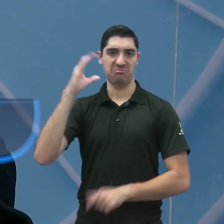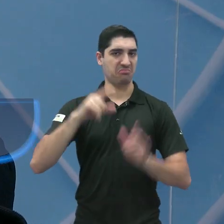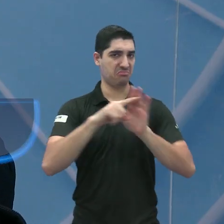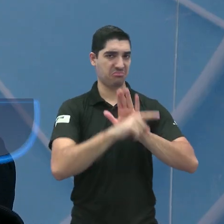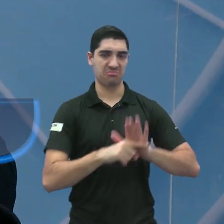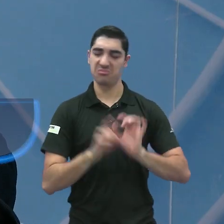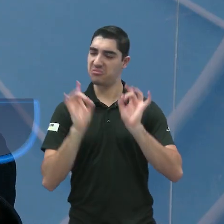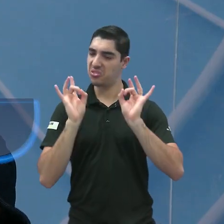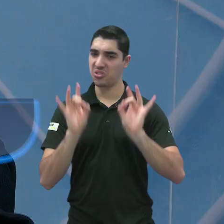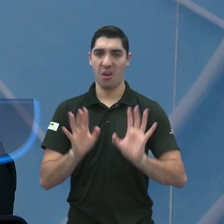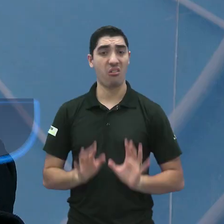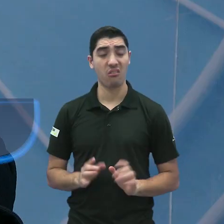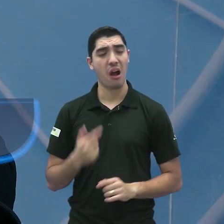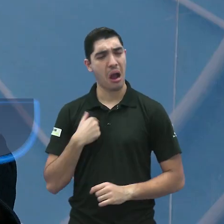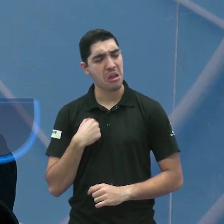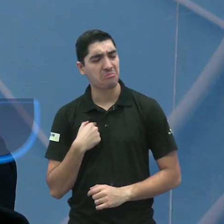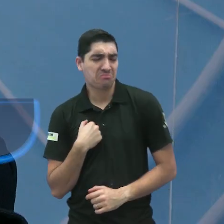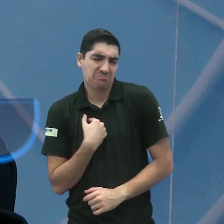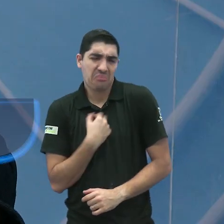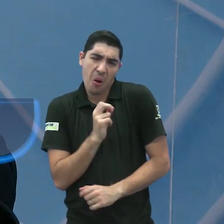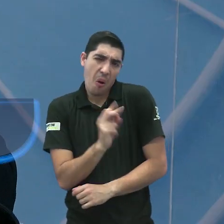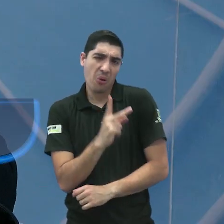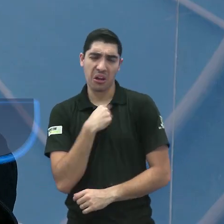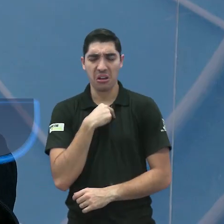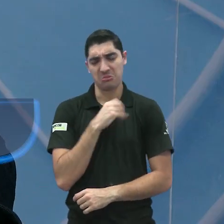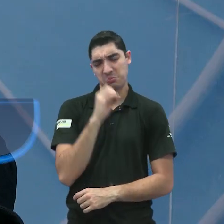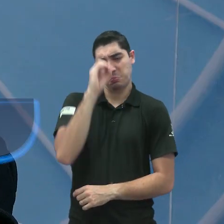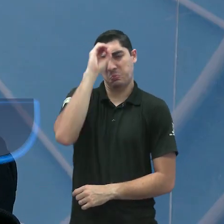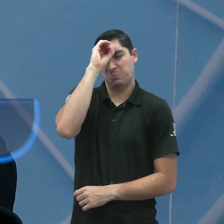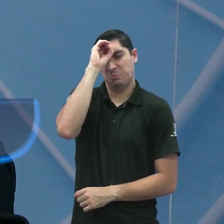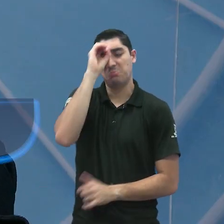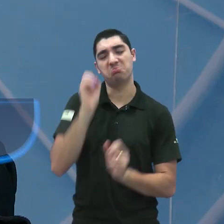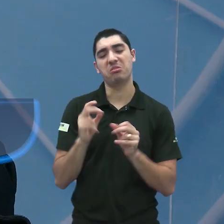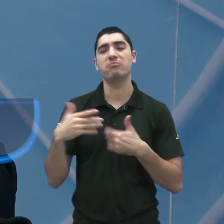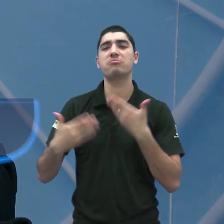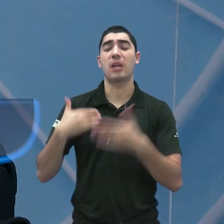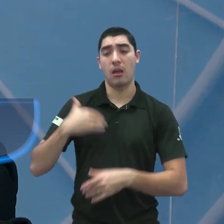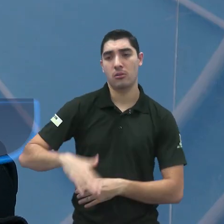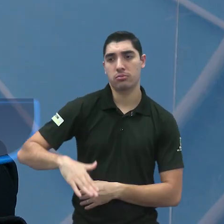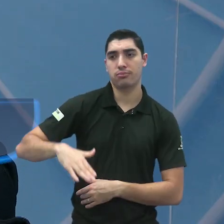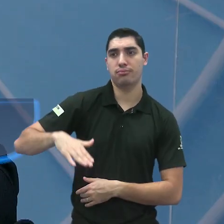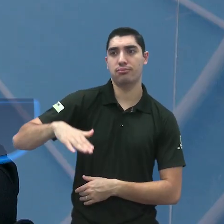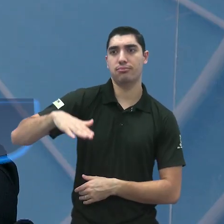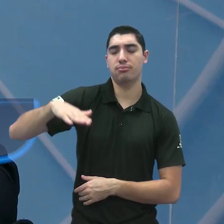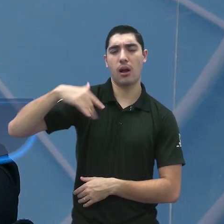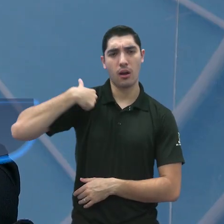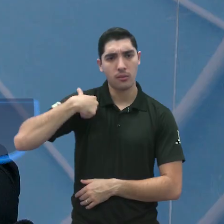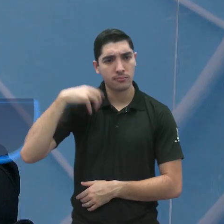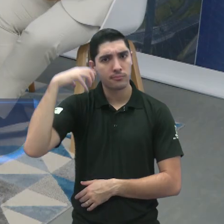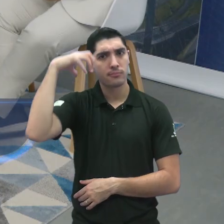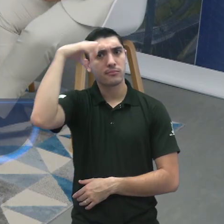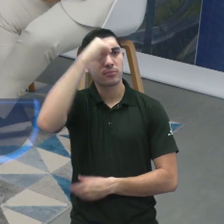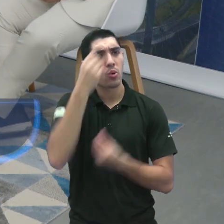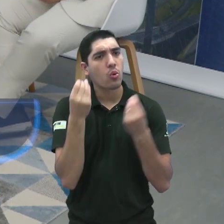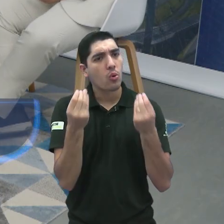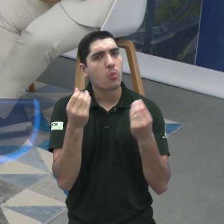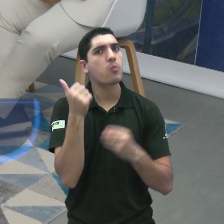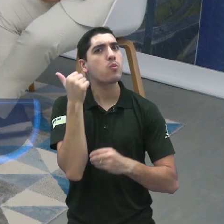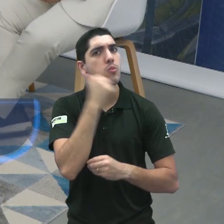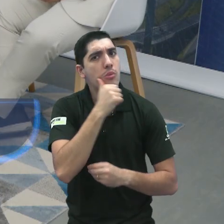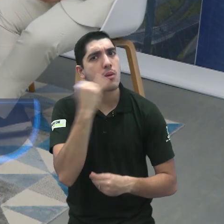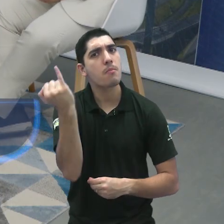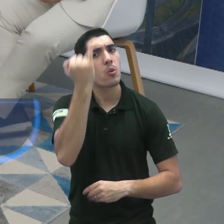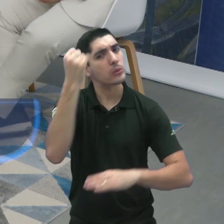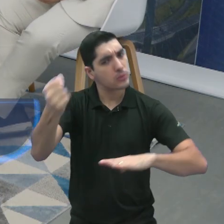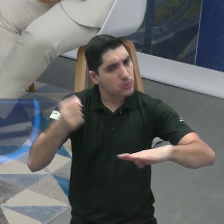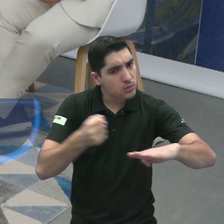sabia da importância ou do tamanho do papel das mulheres dentro da ciência. Isso incentivou você ainda mais? Falar,